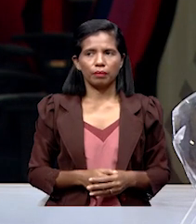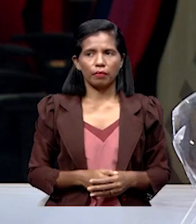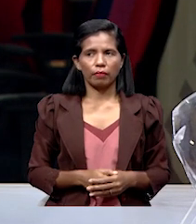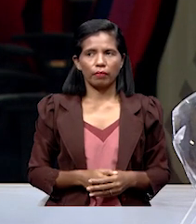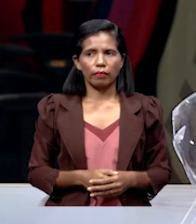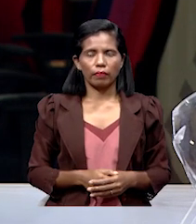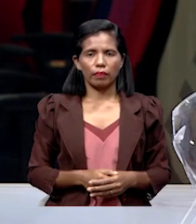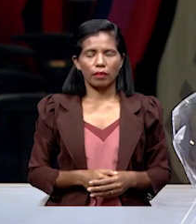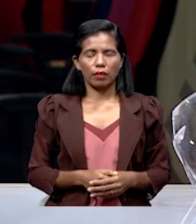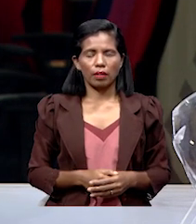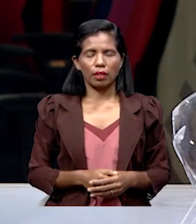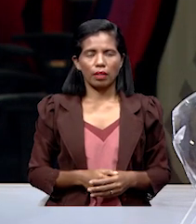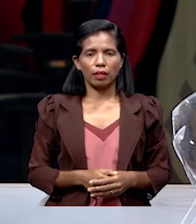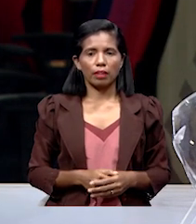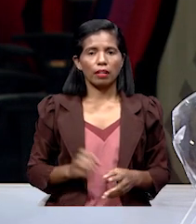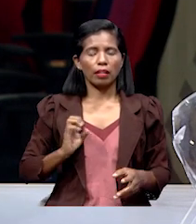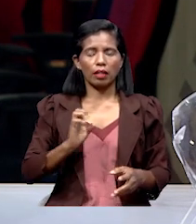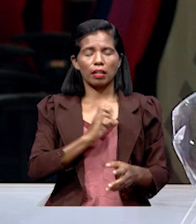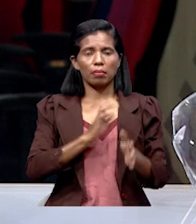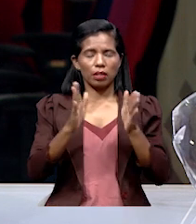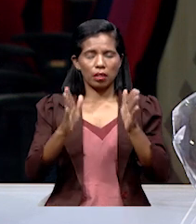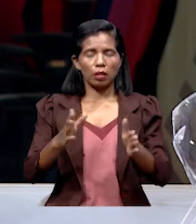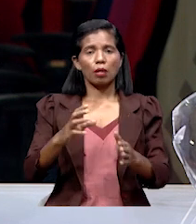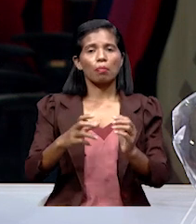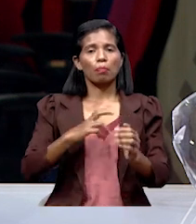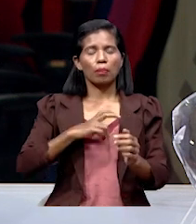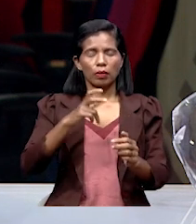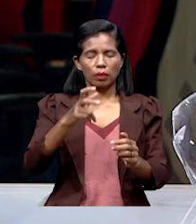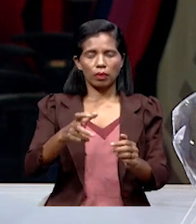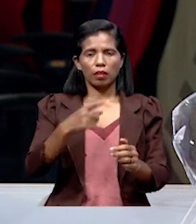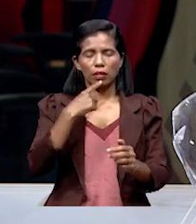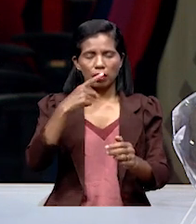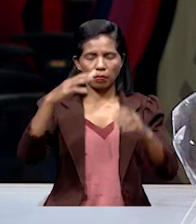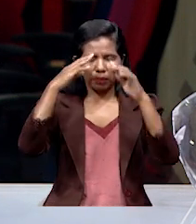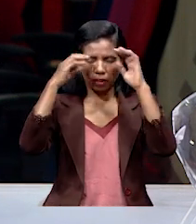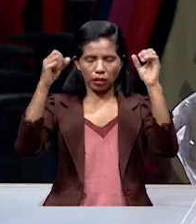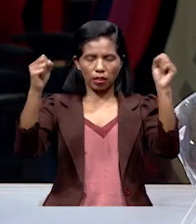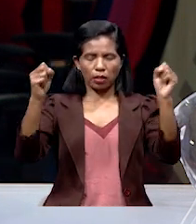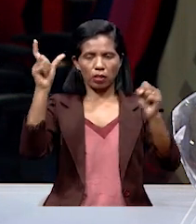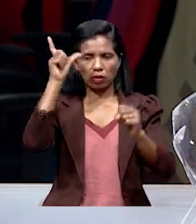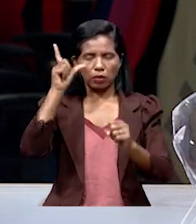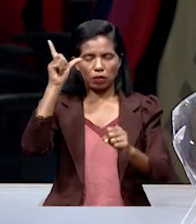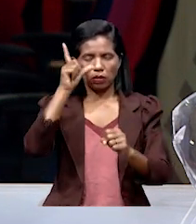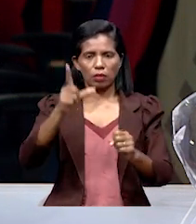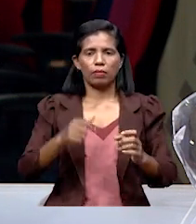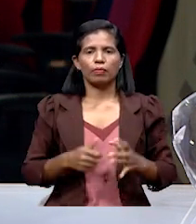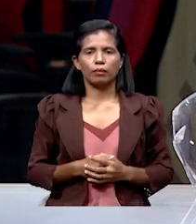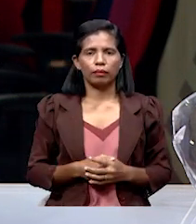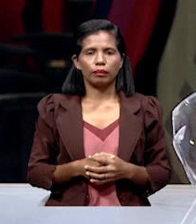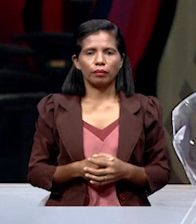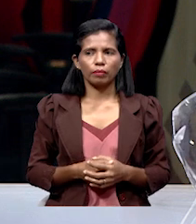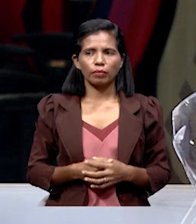Embaixador Portugal e Timor-Leste, José Pedro Machado, despede Presidente da República Francisco Guterres Lolo.